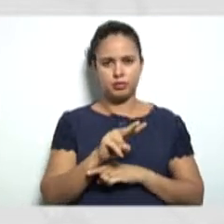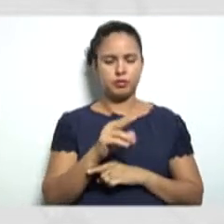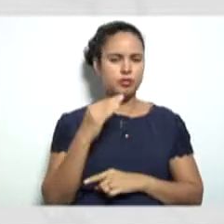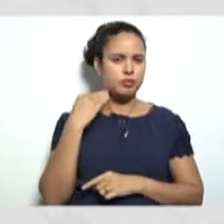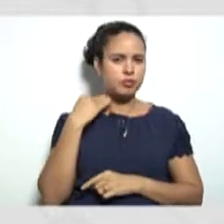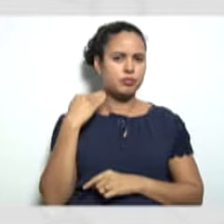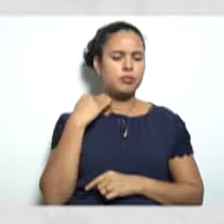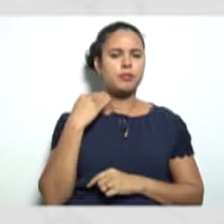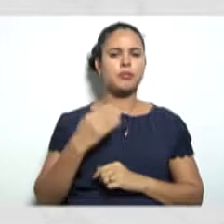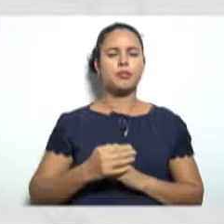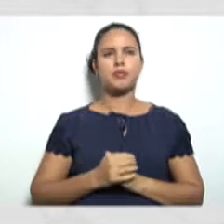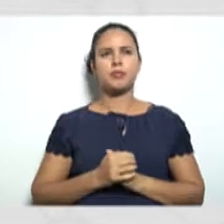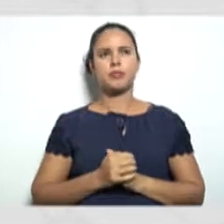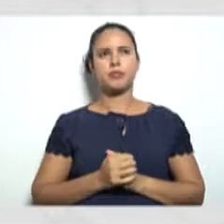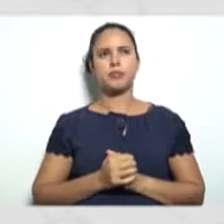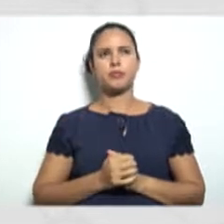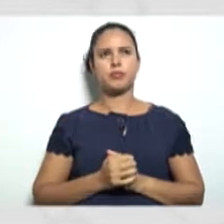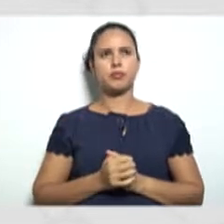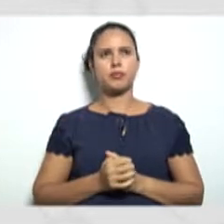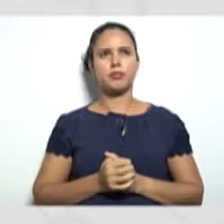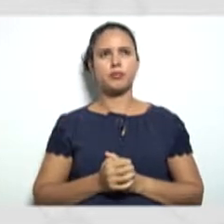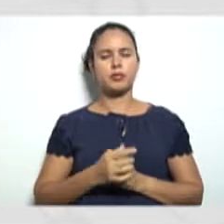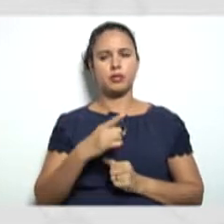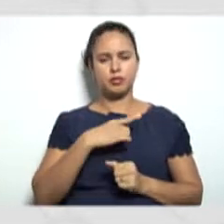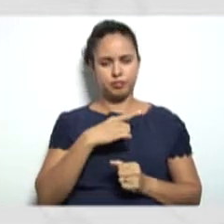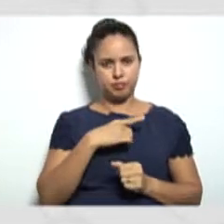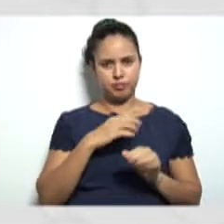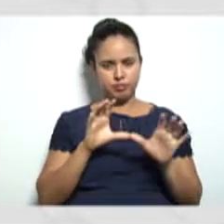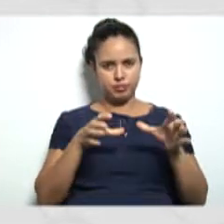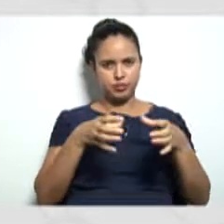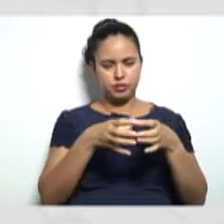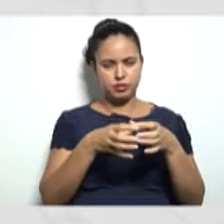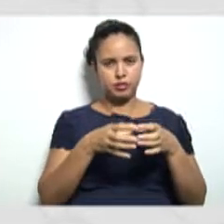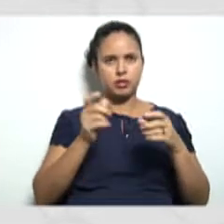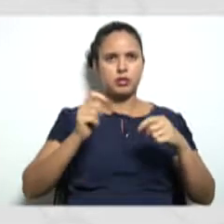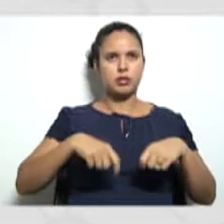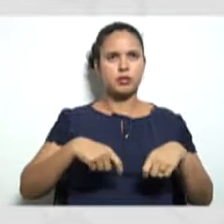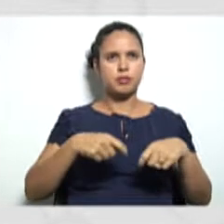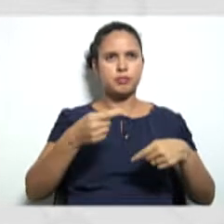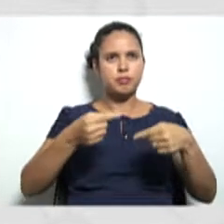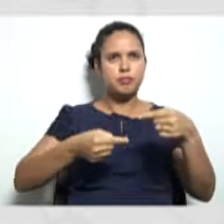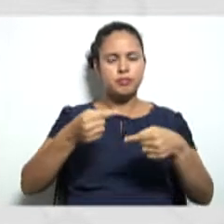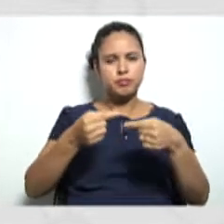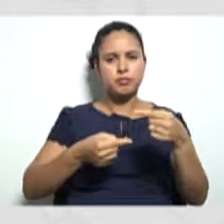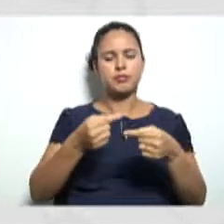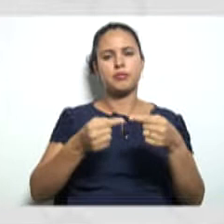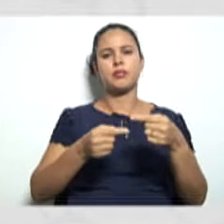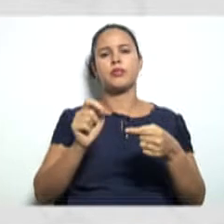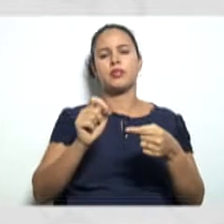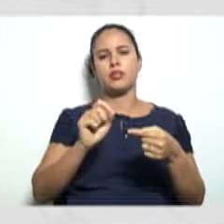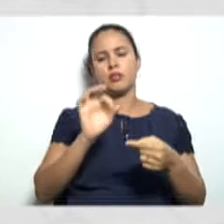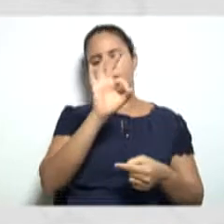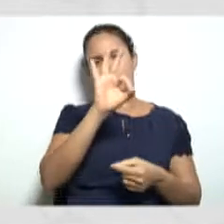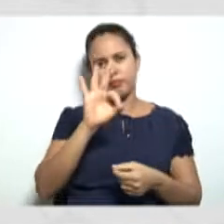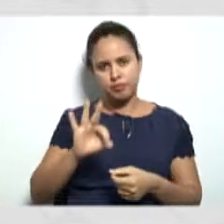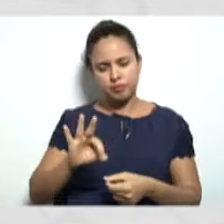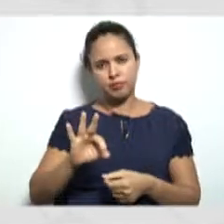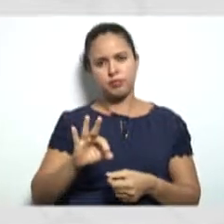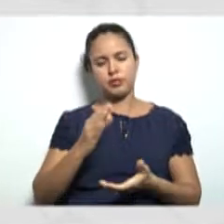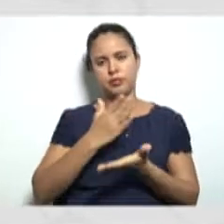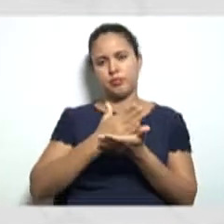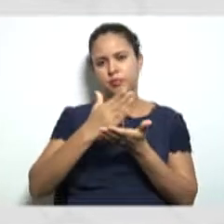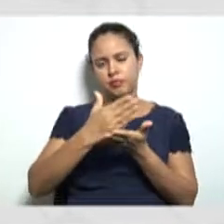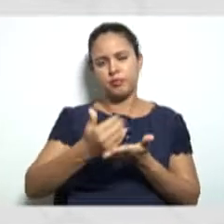bancos. A gente vê que, sendo um grupo, eles podem negociar taxas e prazos melhores para o pagamento e financiamento,